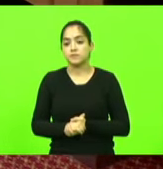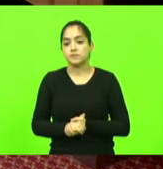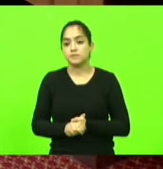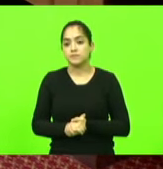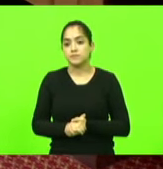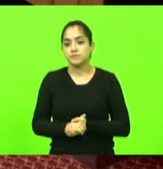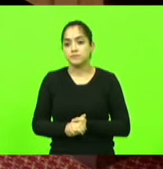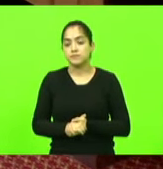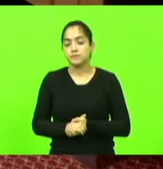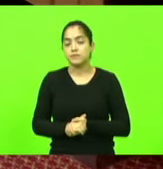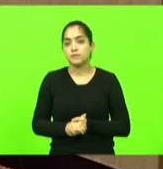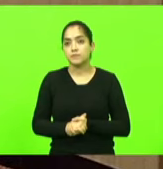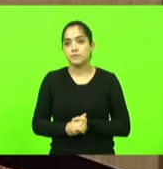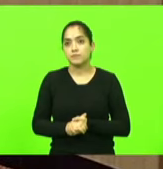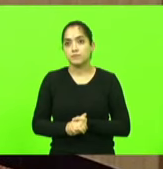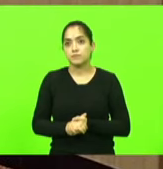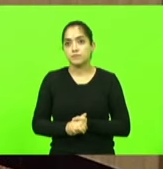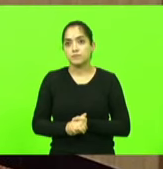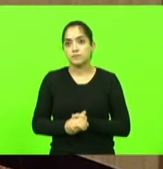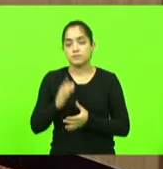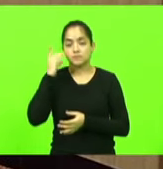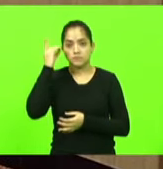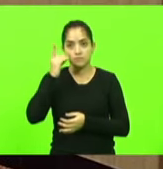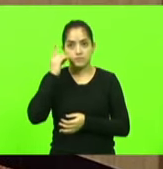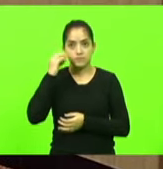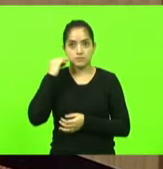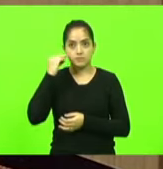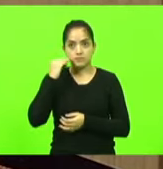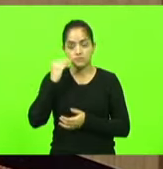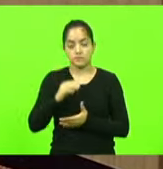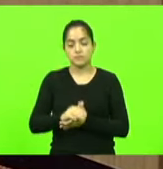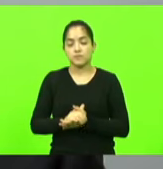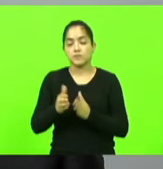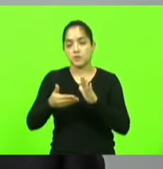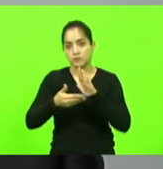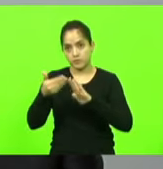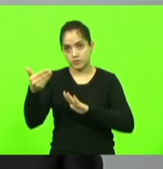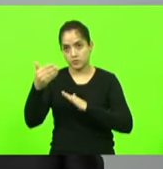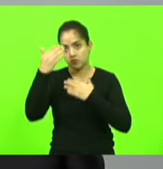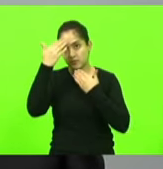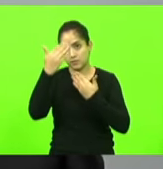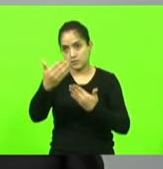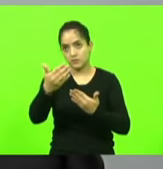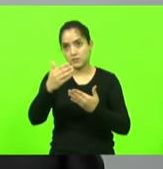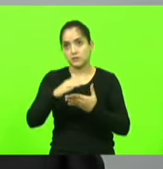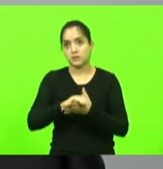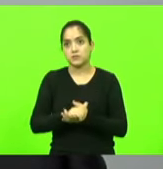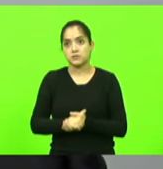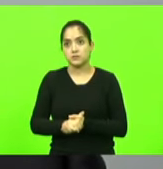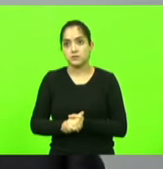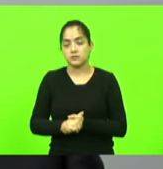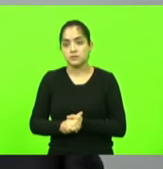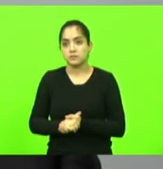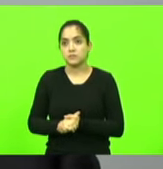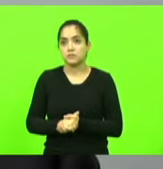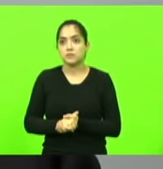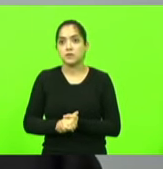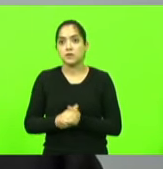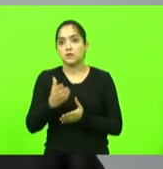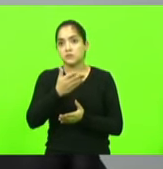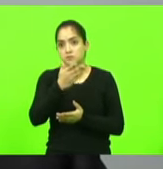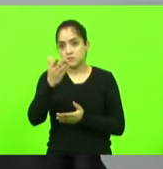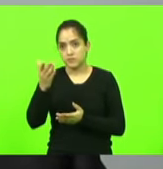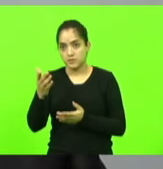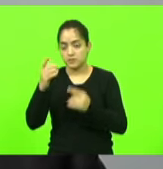A palavra ao deputado Márcio Machado. Obrigado, presidente. Eu vou retirar, quero agradecer a sapiência do deputado